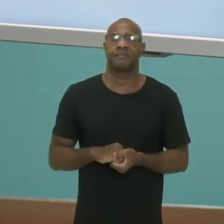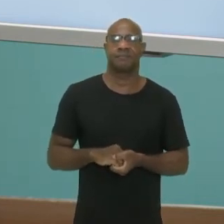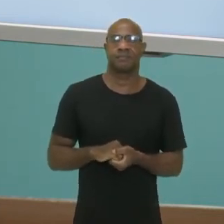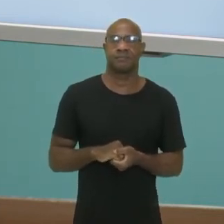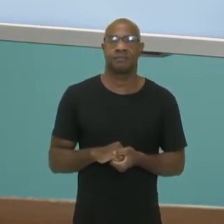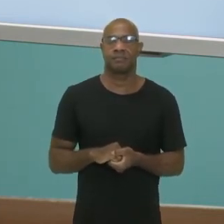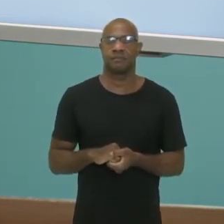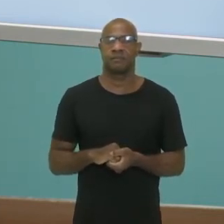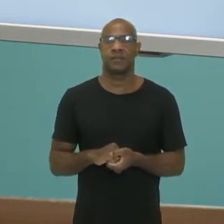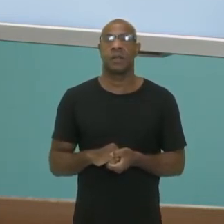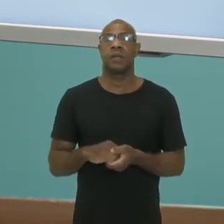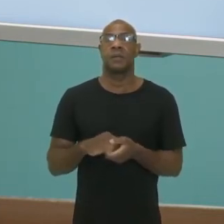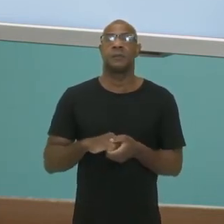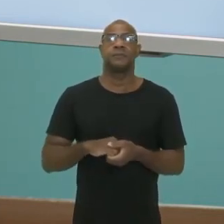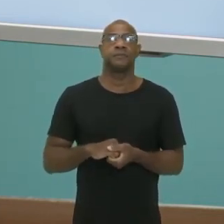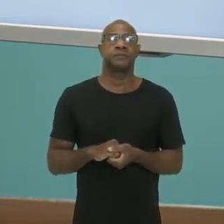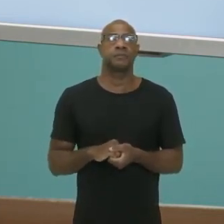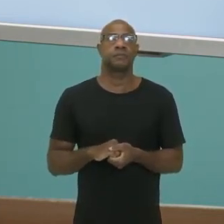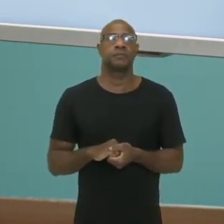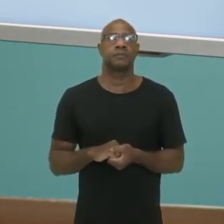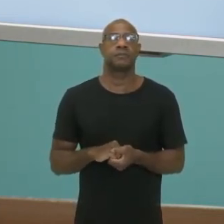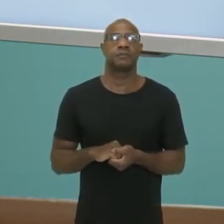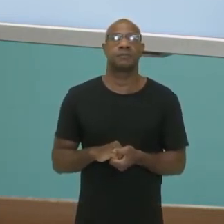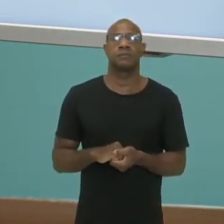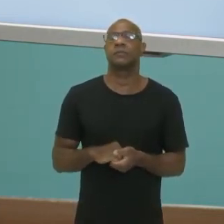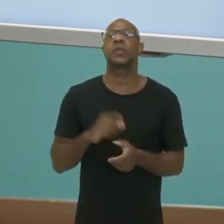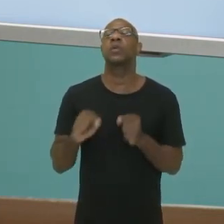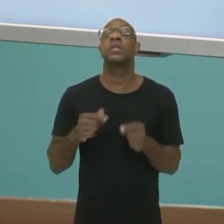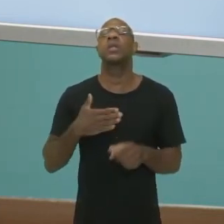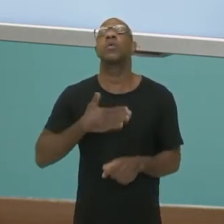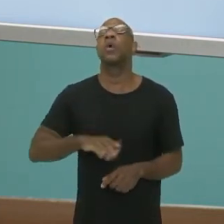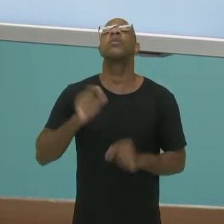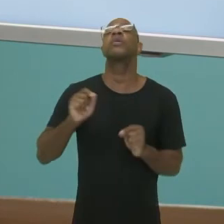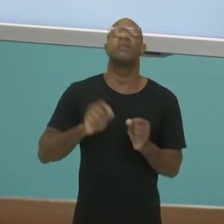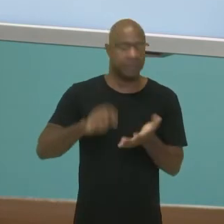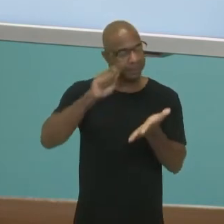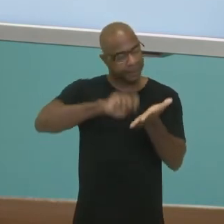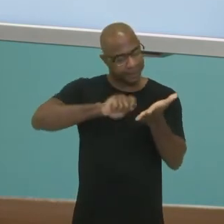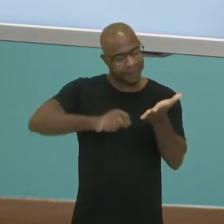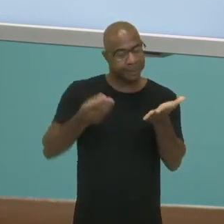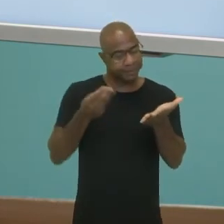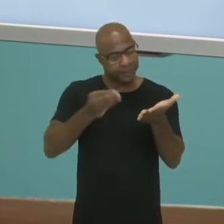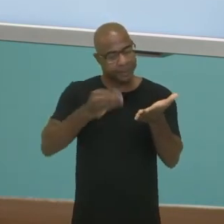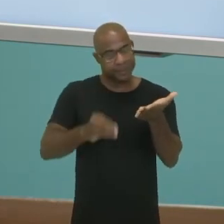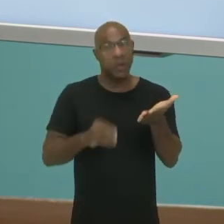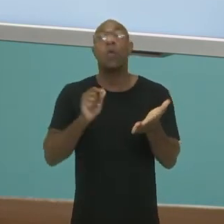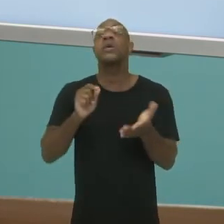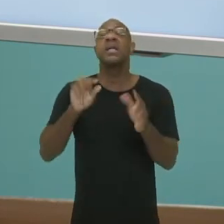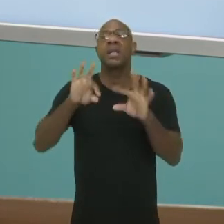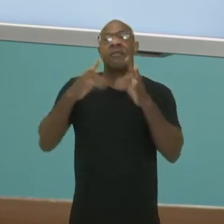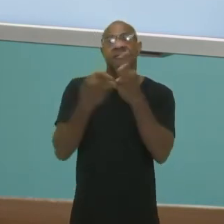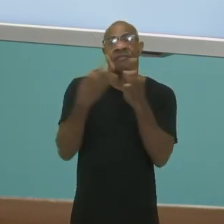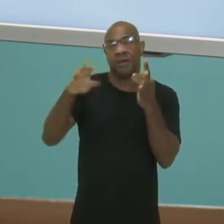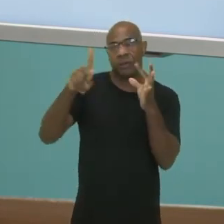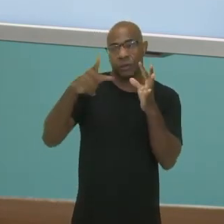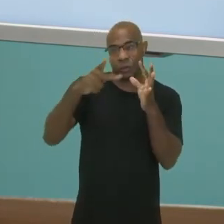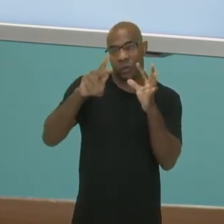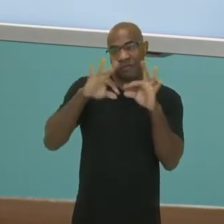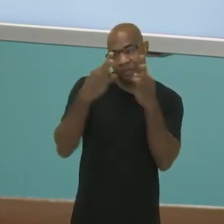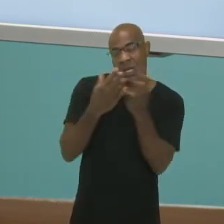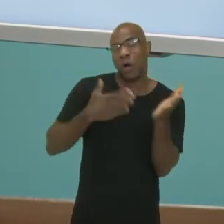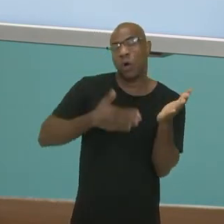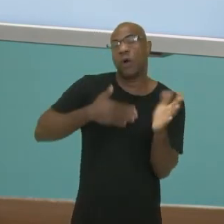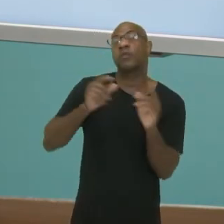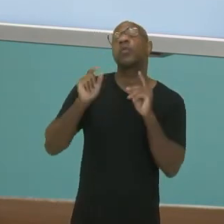Mafalda para escrever, certo? Não me gusta, no que você não gosta, ok? O que a tua família gosta, teu amigo, teu irmão, enfim, você